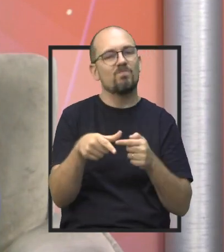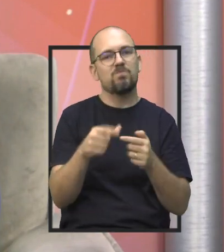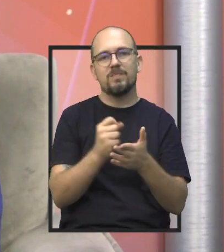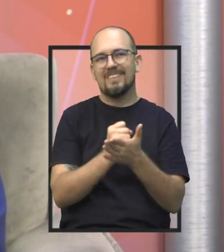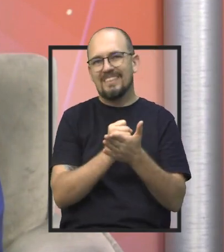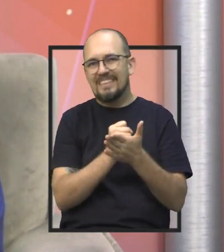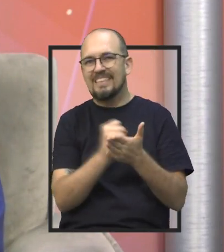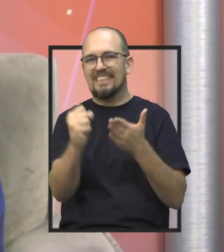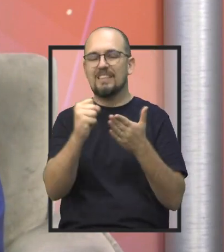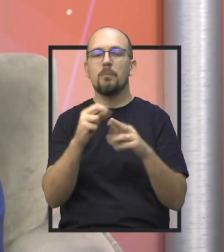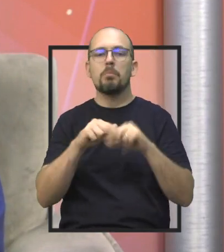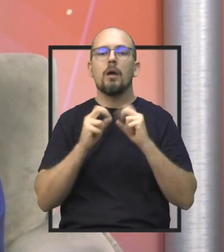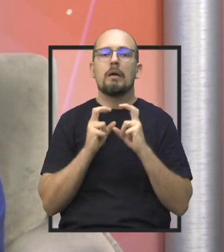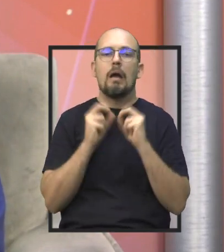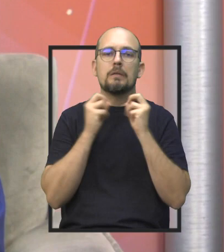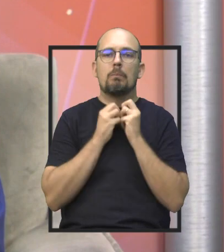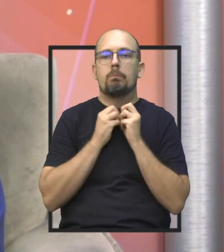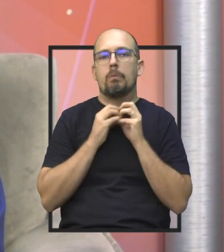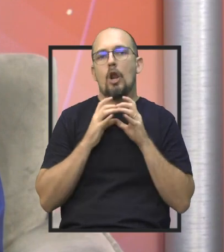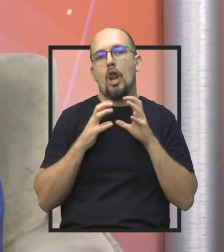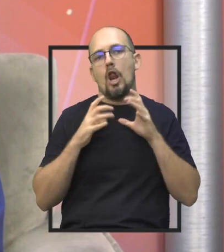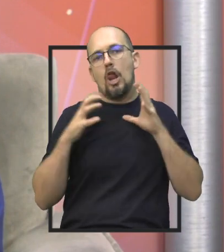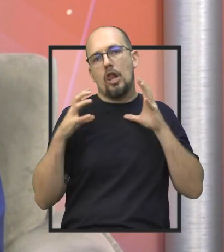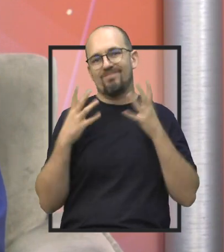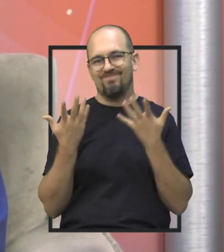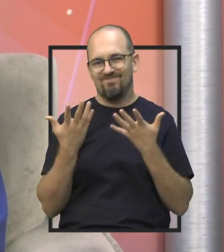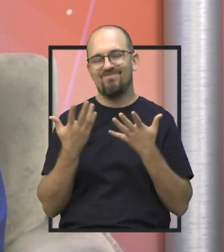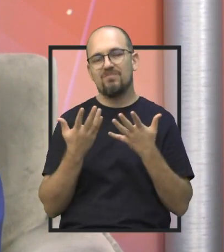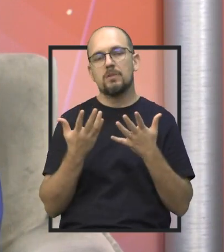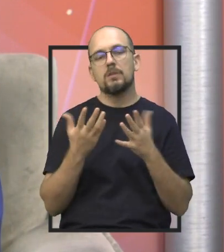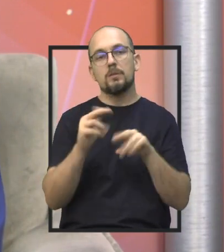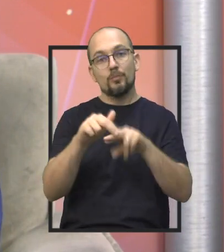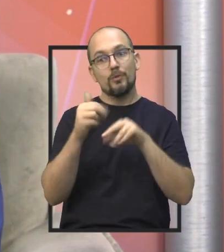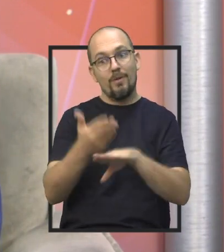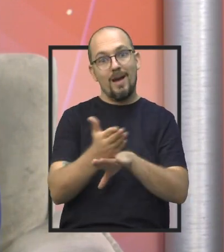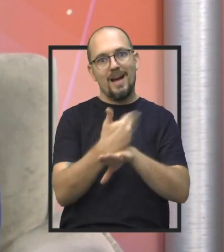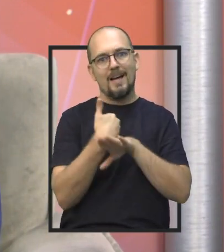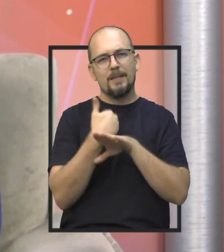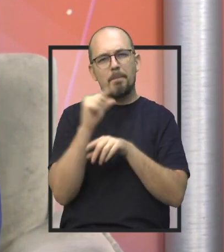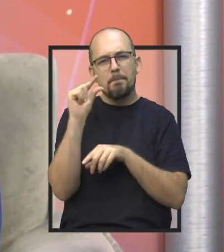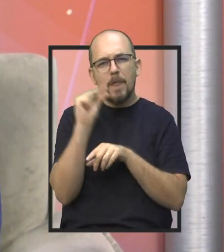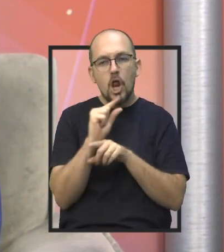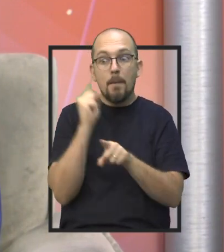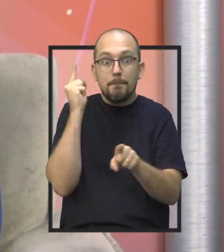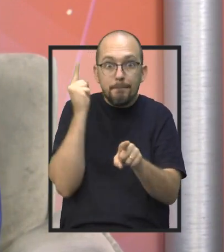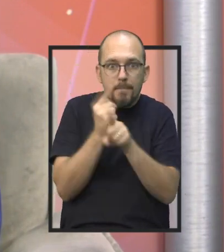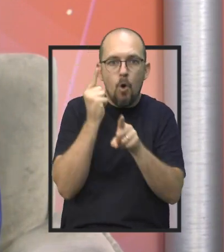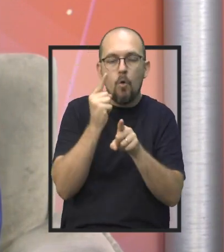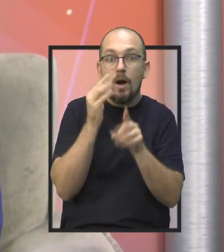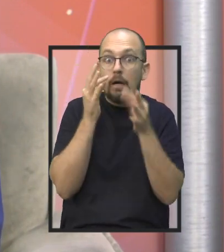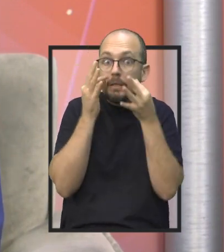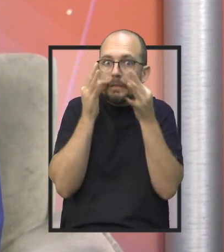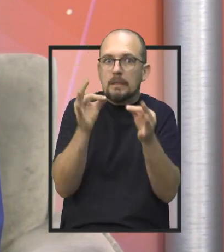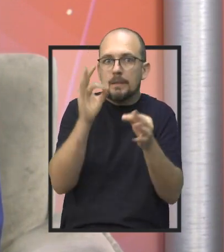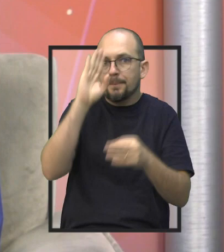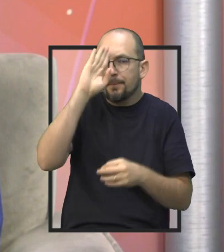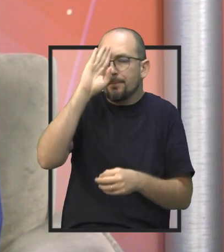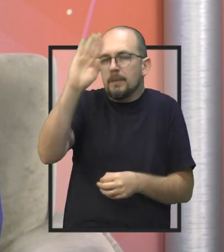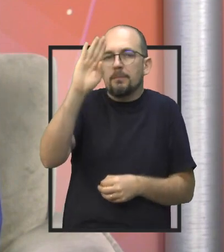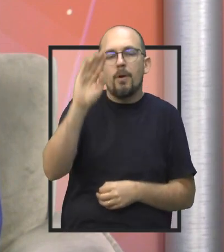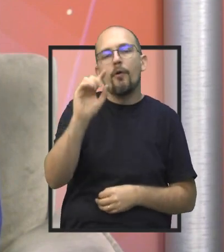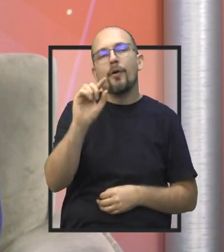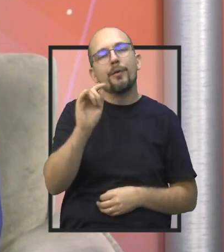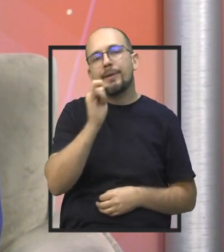na diminuição da sobrevida do paciente. Então, a gente precisa ficar atento aos principais sinais. E